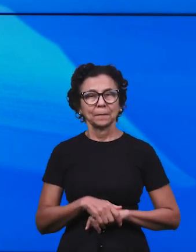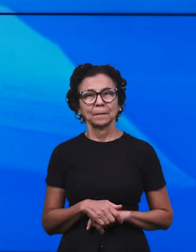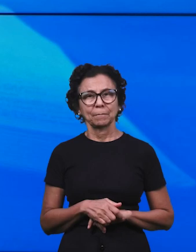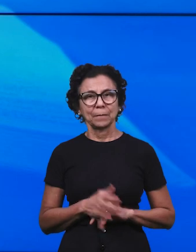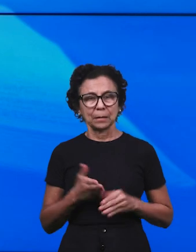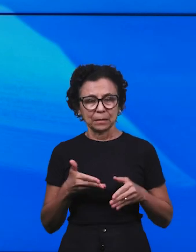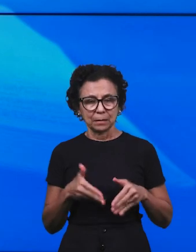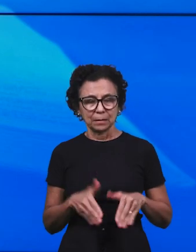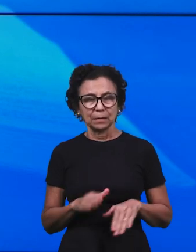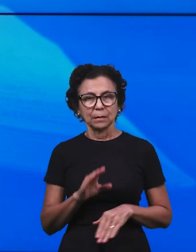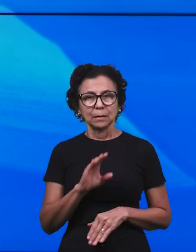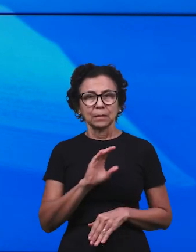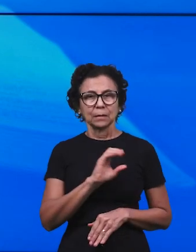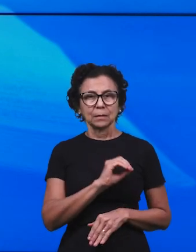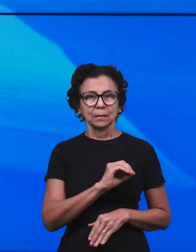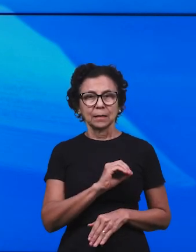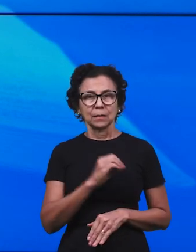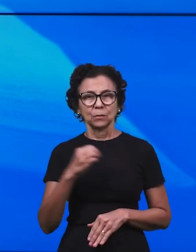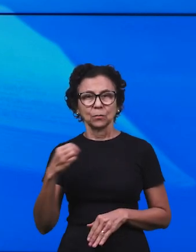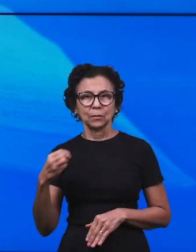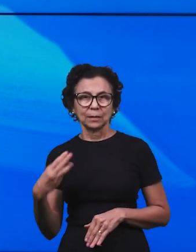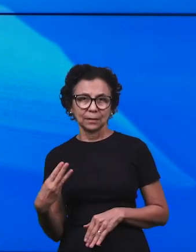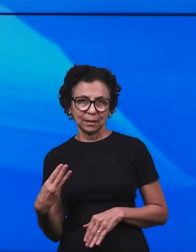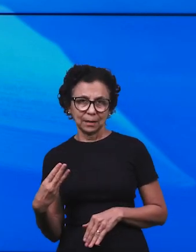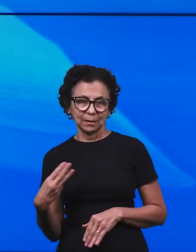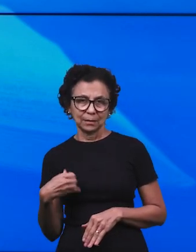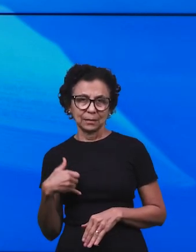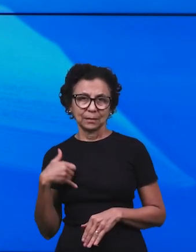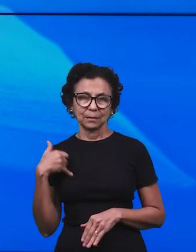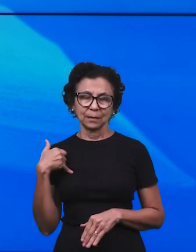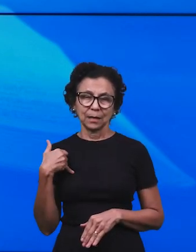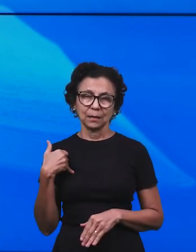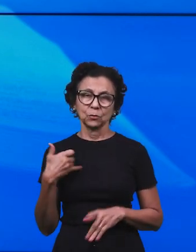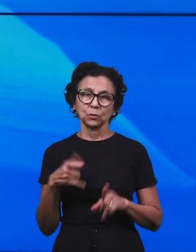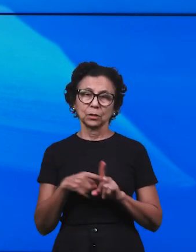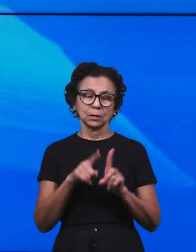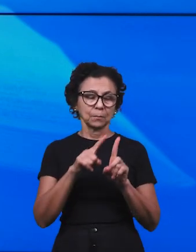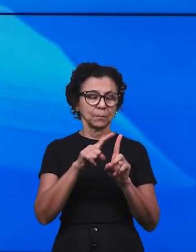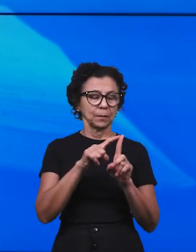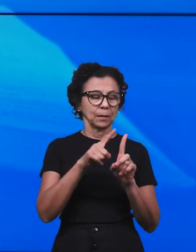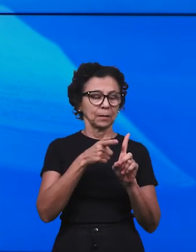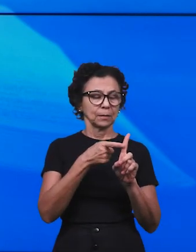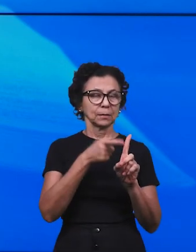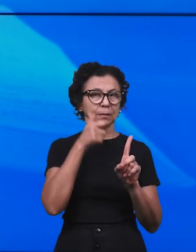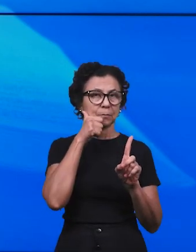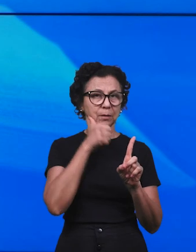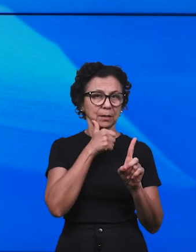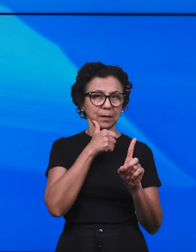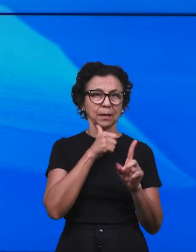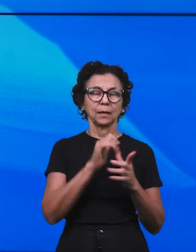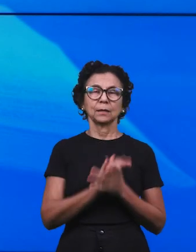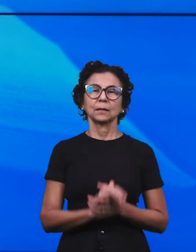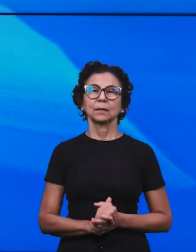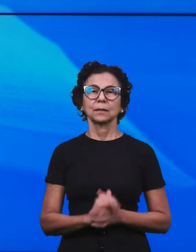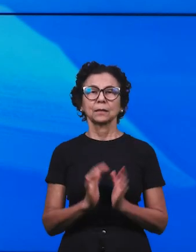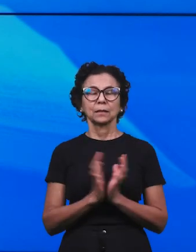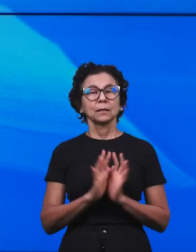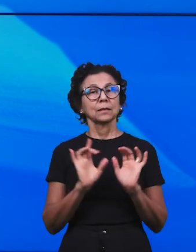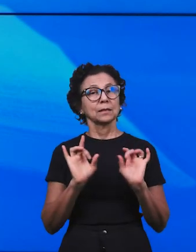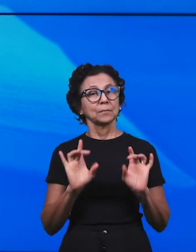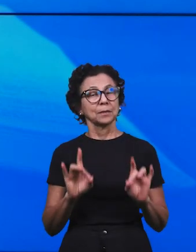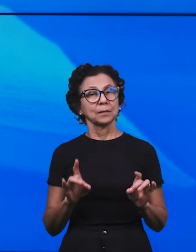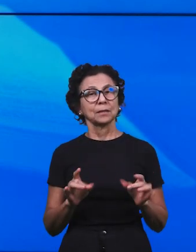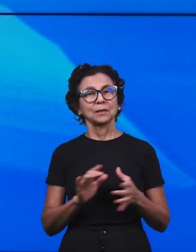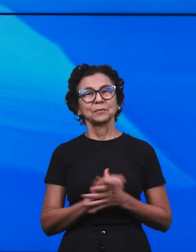crianças que recém-nascidas, de 0 a 3 anos de idade, incluindo as irmãs gestantes. Então, esta classe é uma classe muito especial,